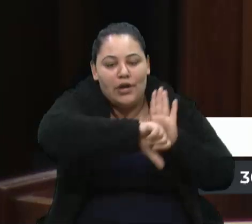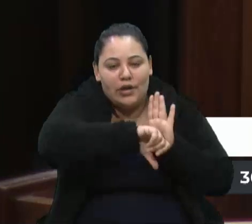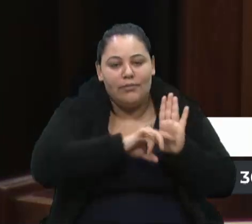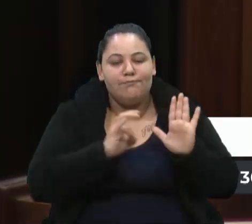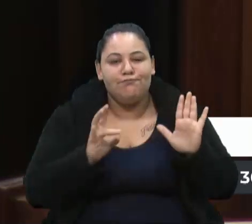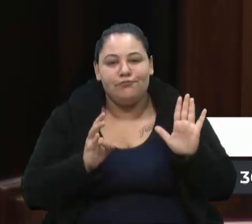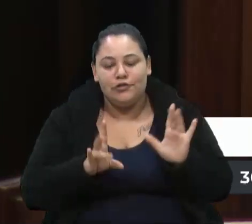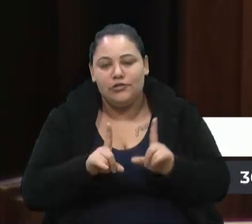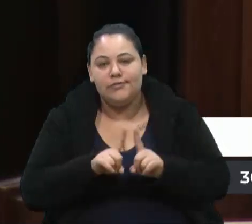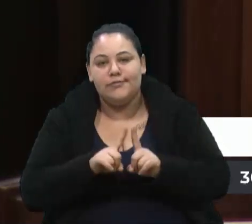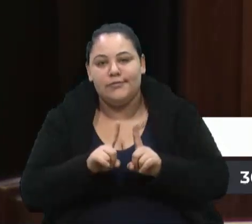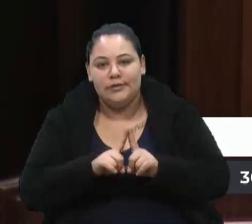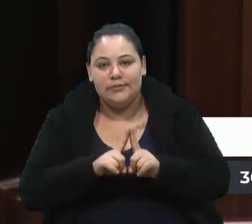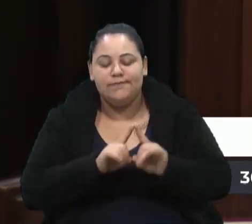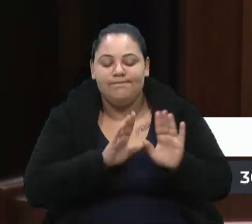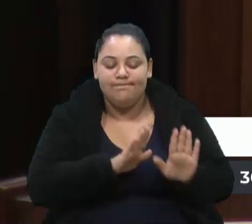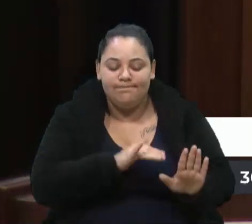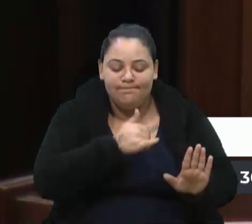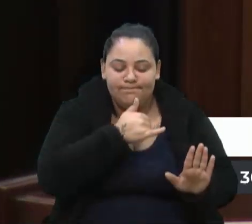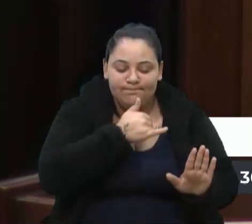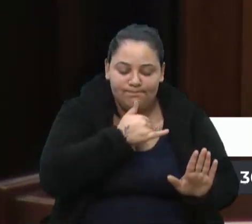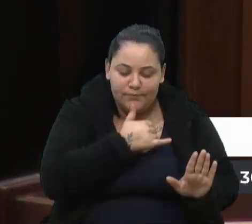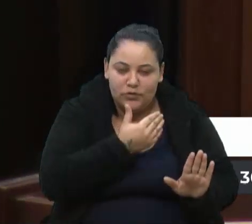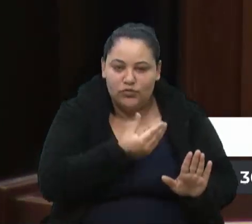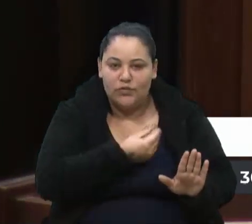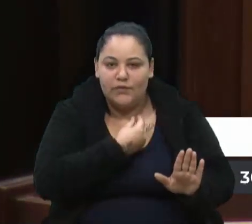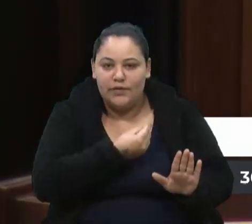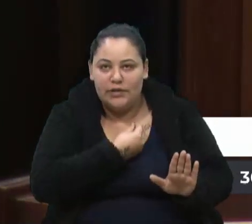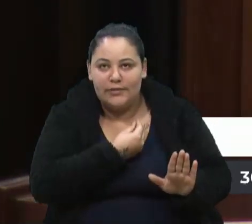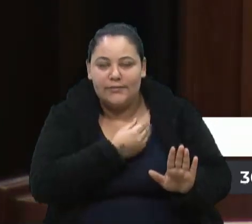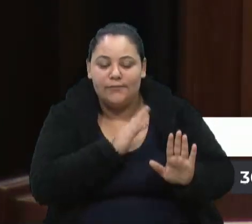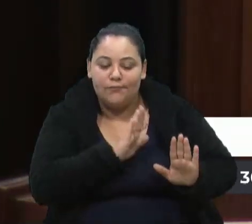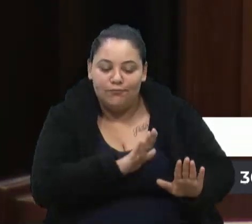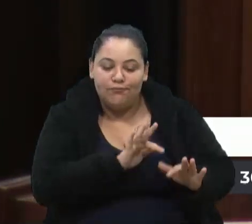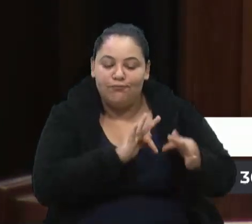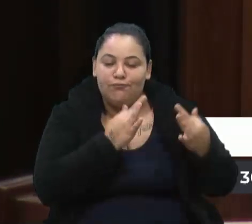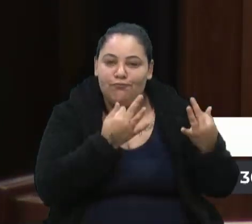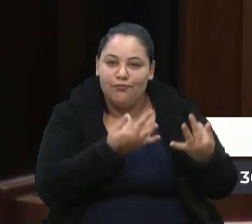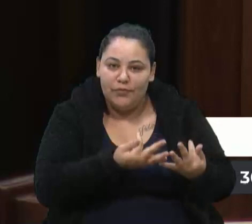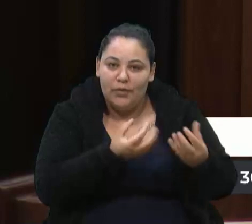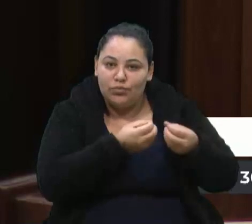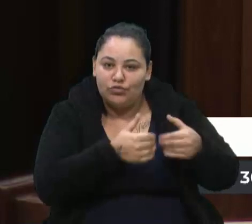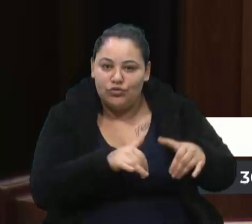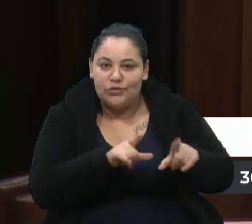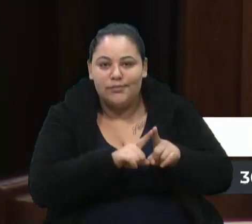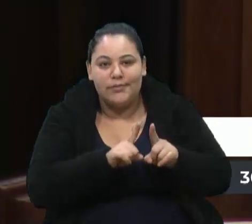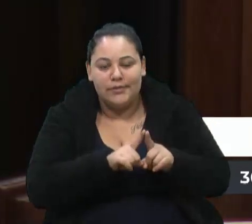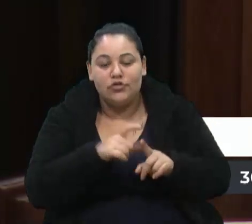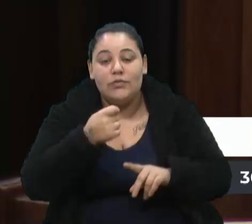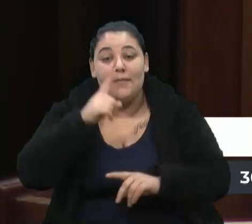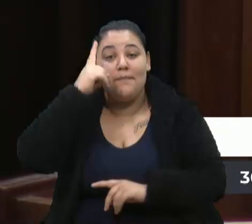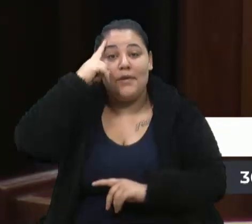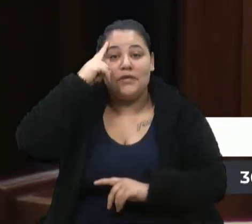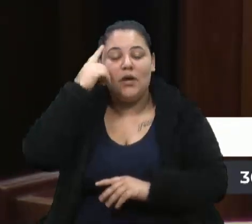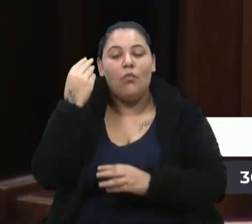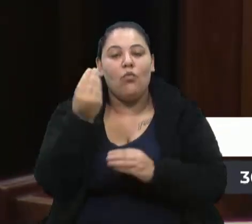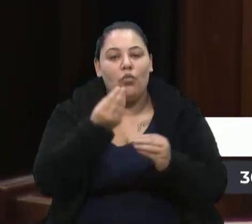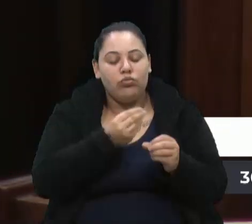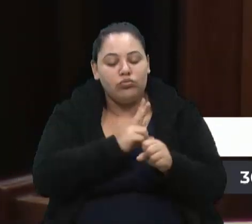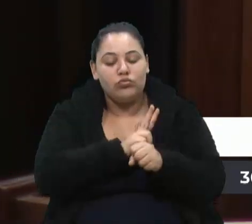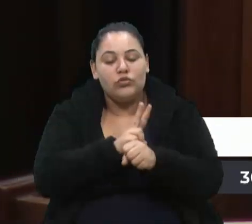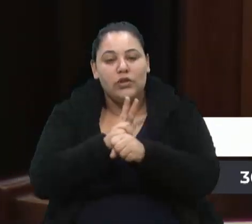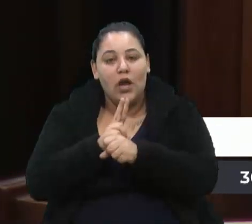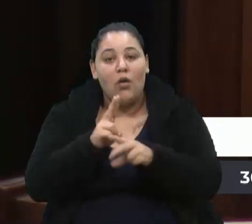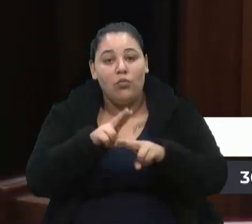drogas ficarão desanimados deixaram as famílias e a gente tem que pensar nisso assim com muito cuidado por isso que